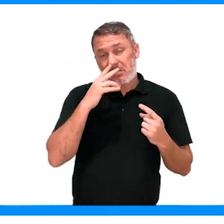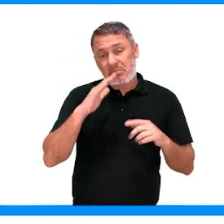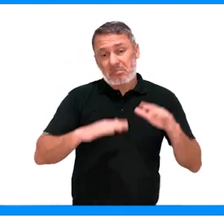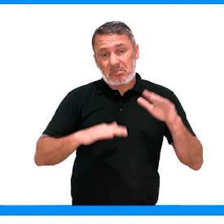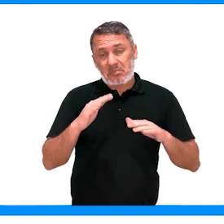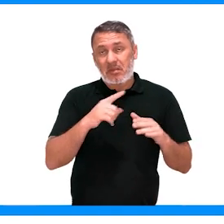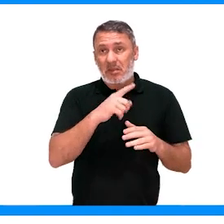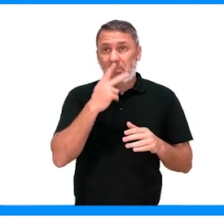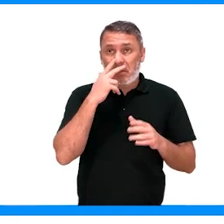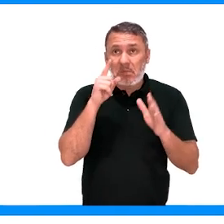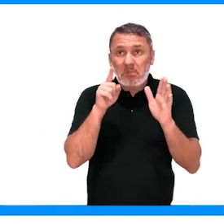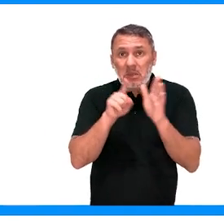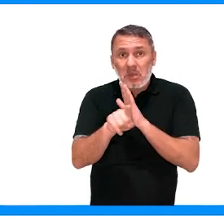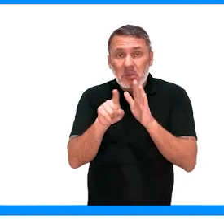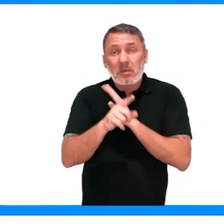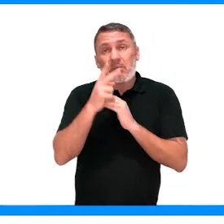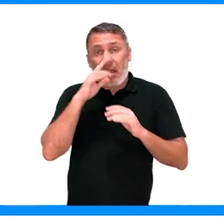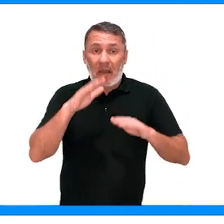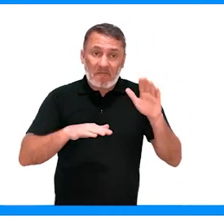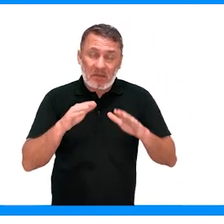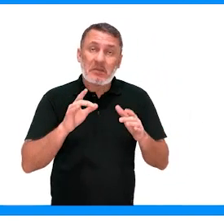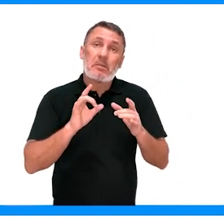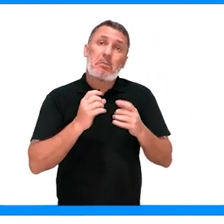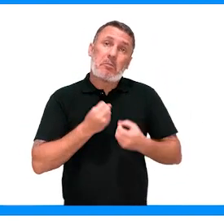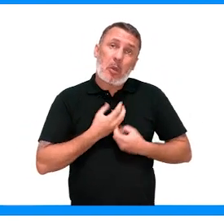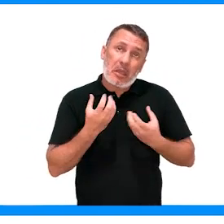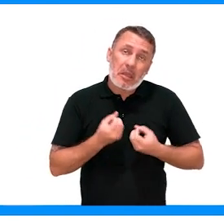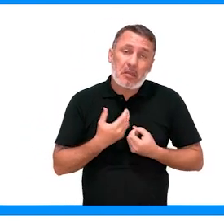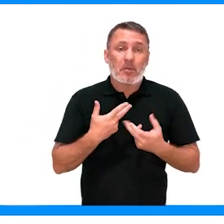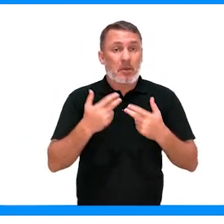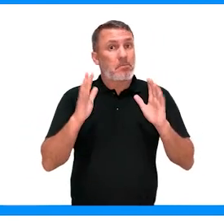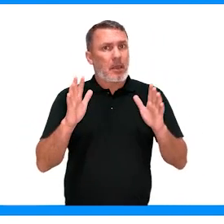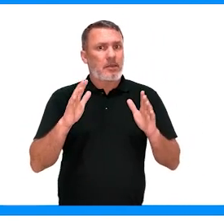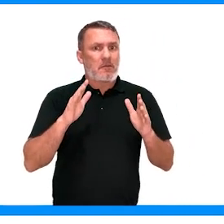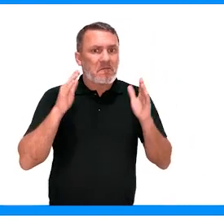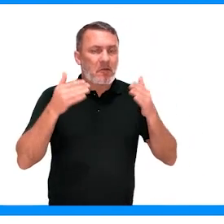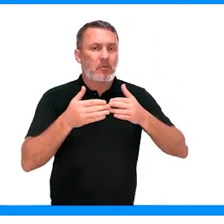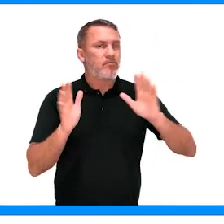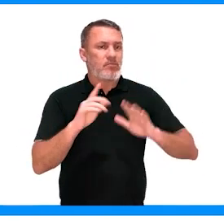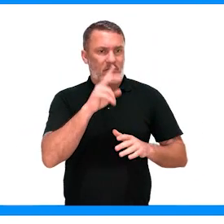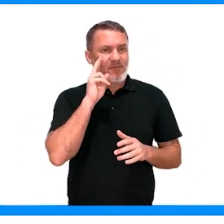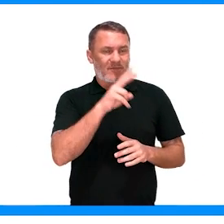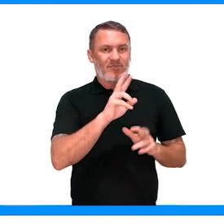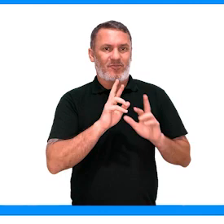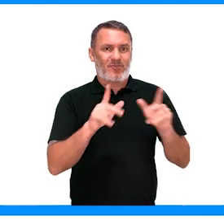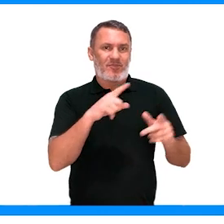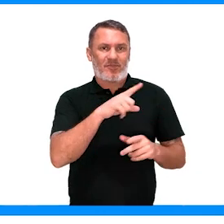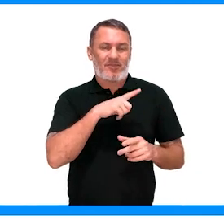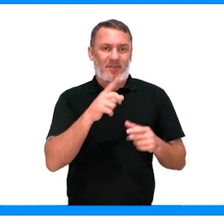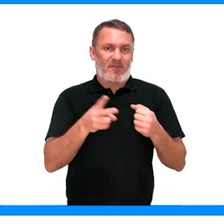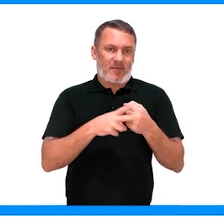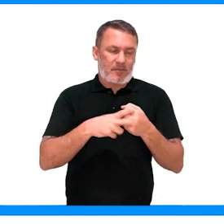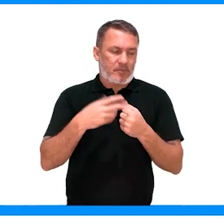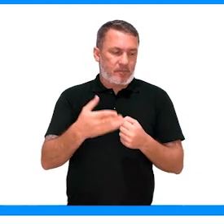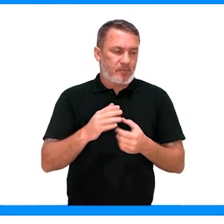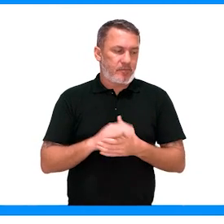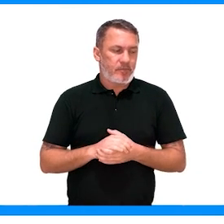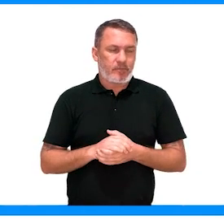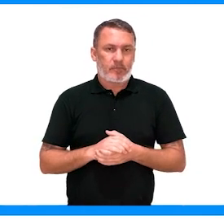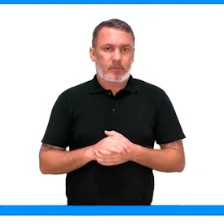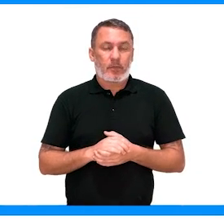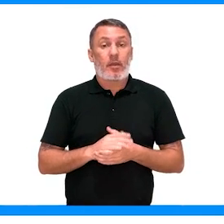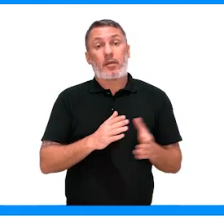vai cair em questões, quer dizer, pode ser que caia, né, em algum poema, mas vocês já estão sabendo aí como é a irregularidade desse